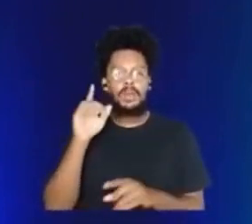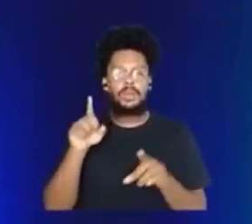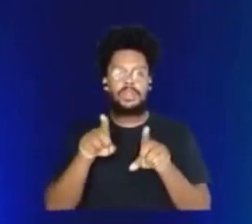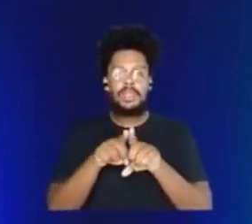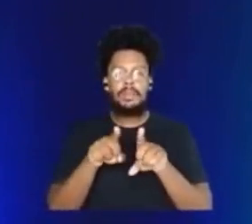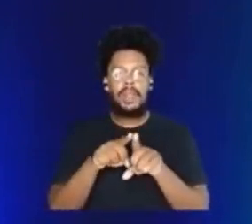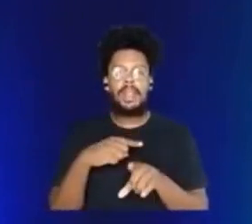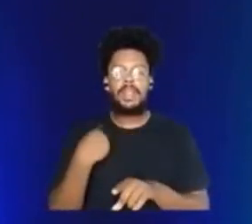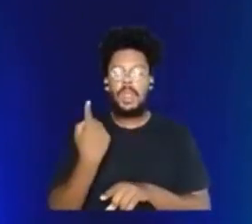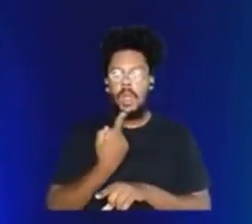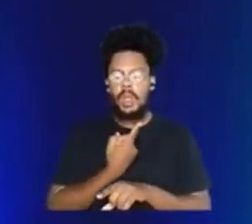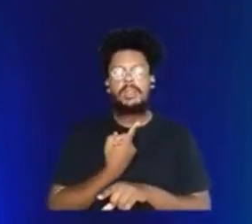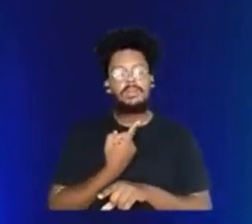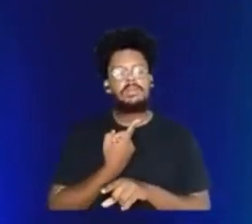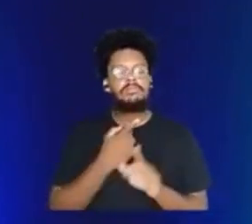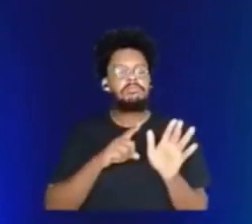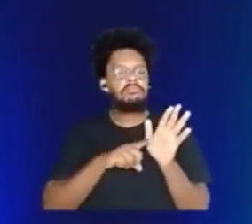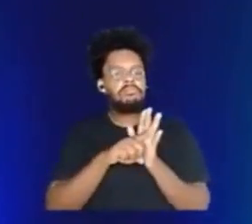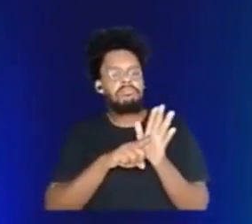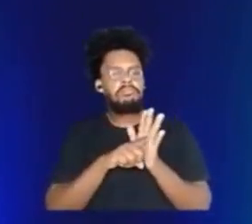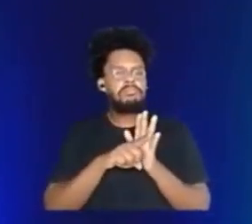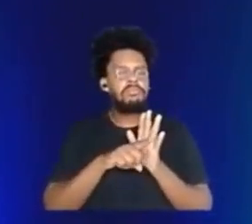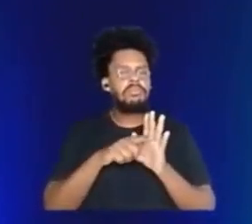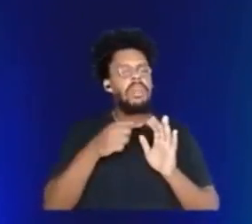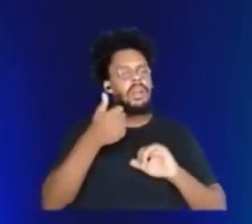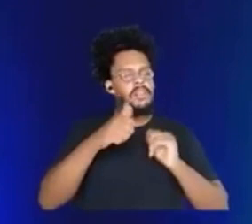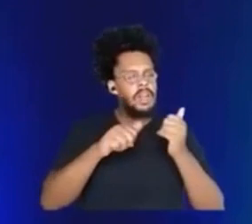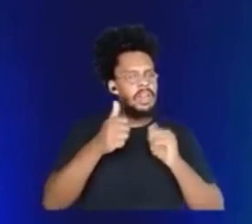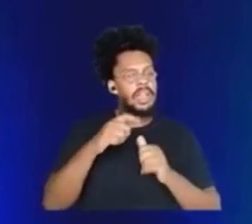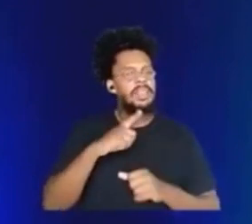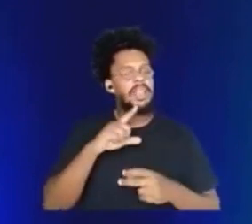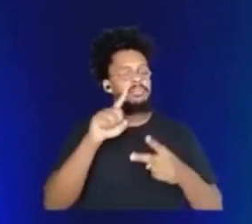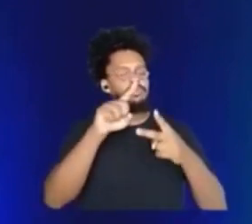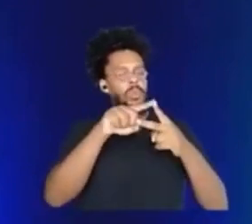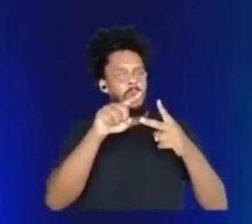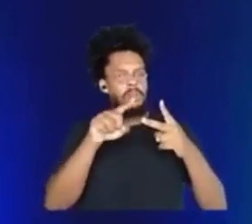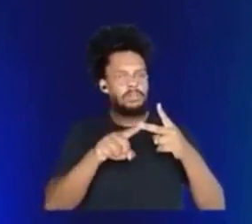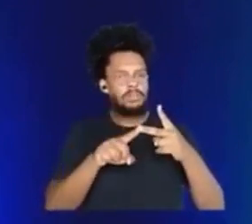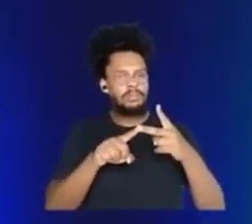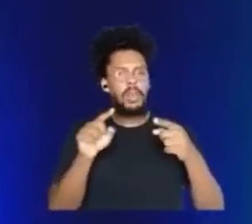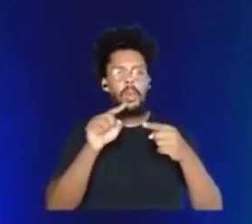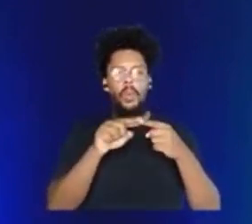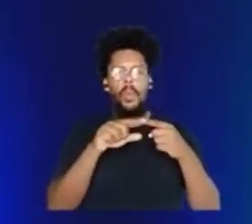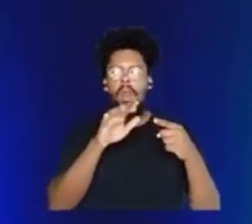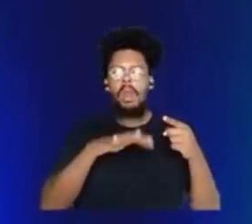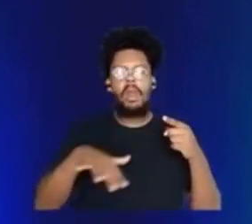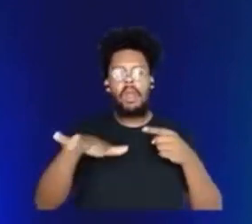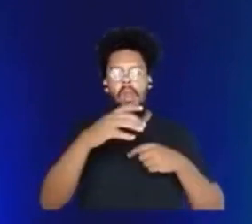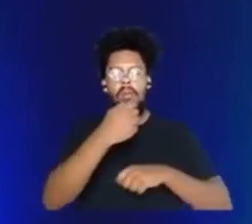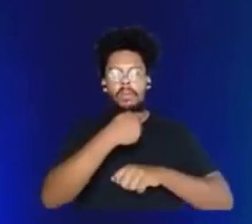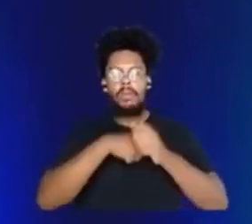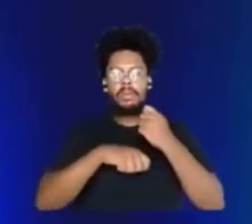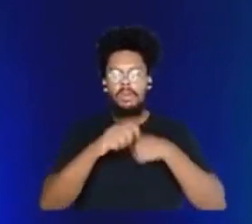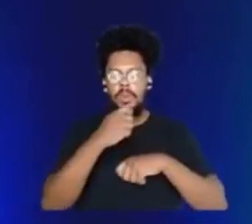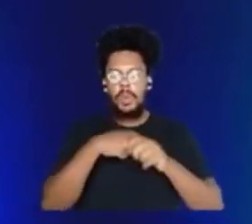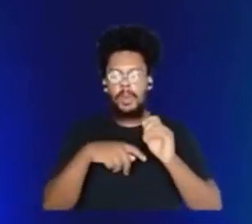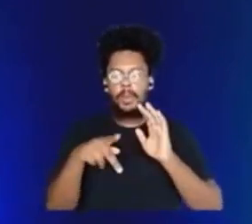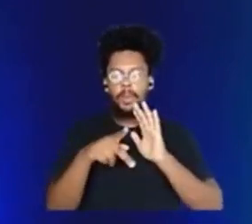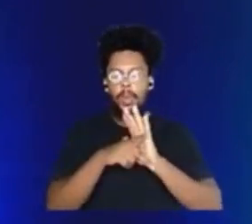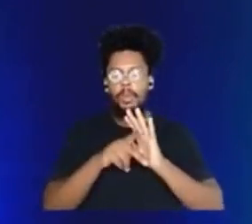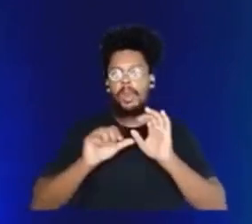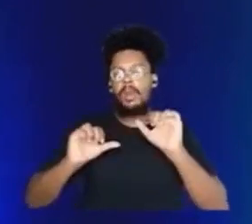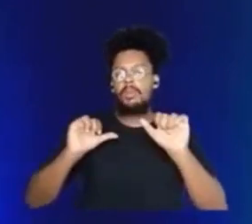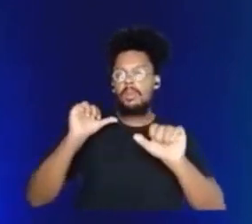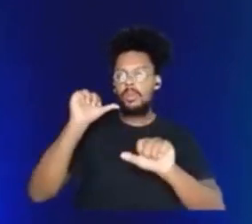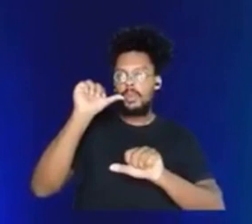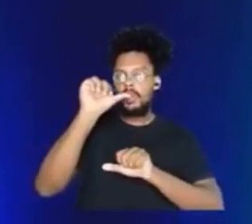passa, do nosso ponto de vista, por duas questões. Uma é uma dimensão econômica de uma mudança que, em